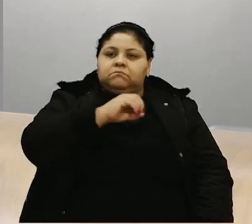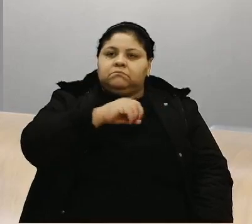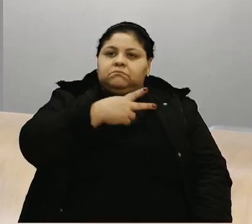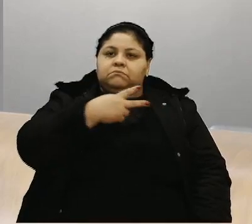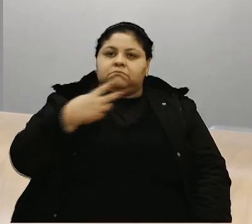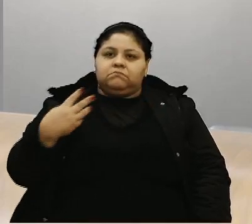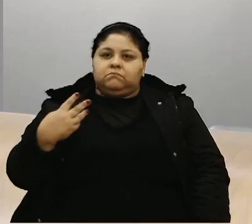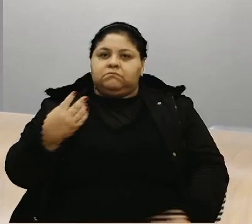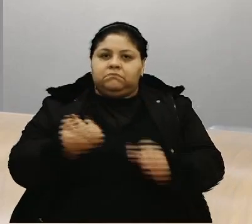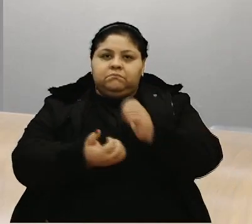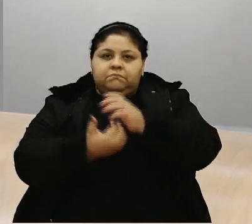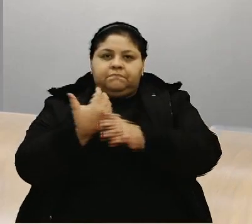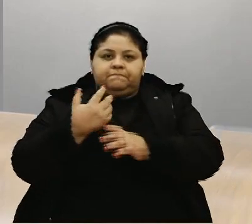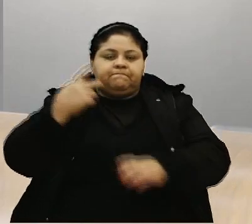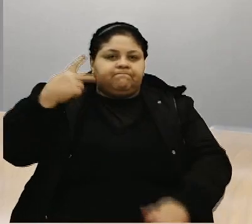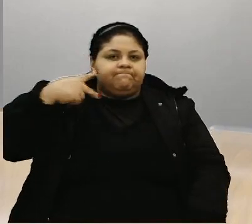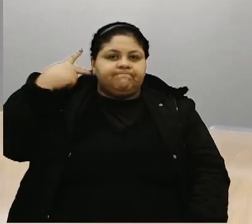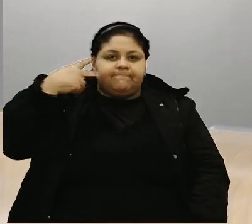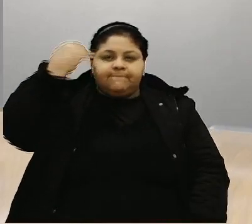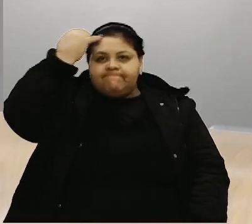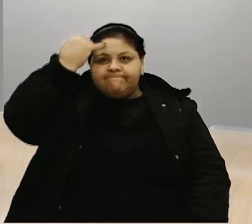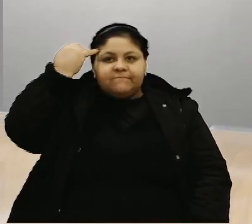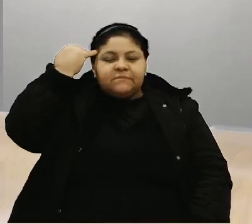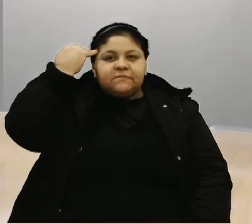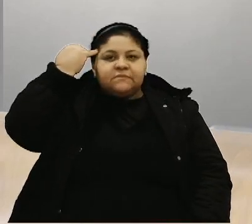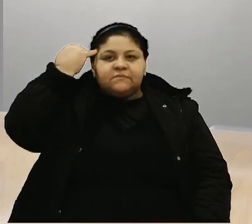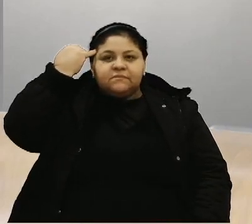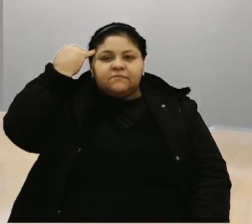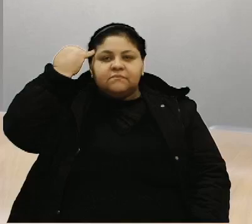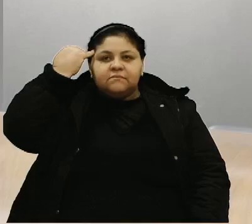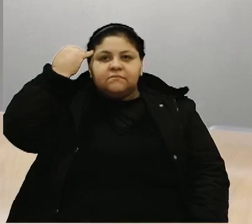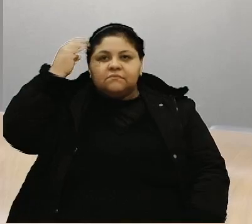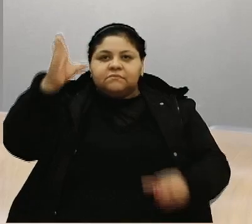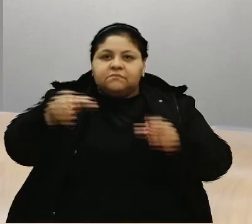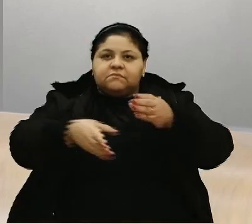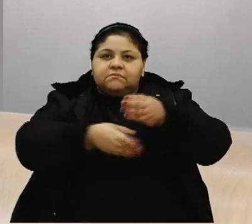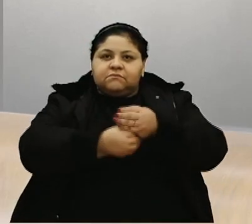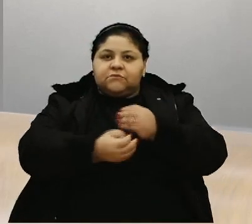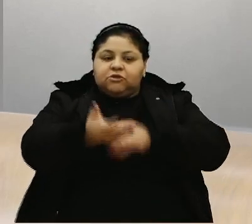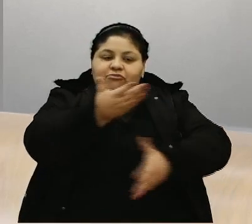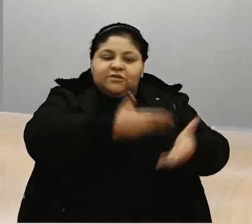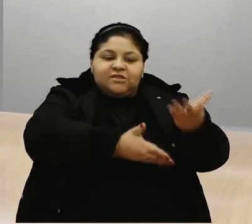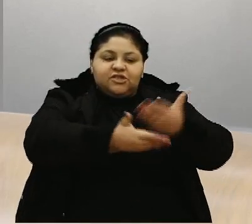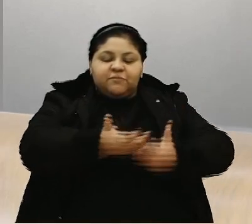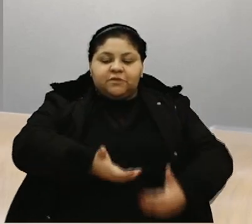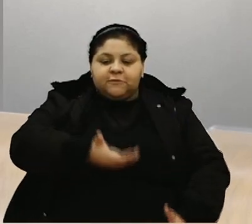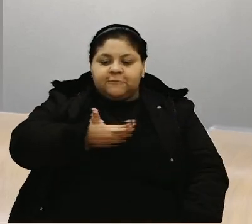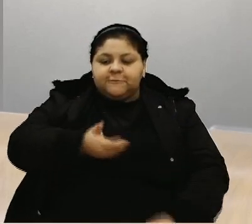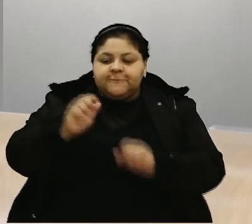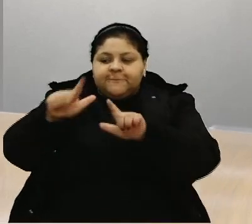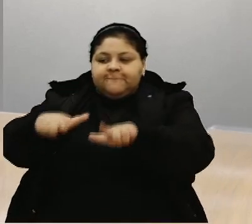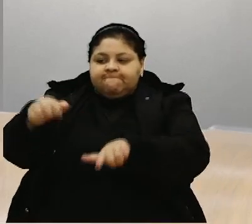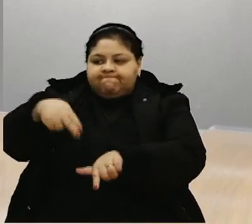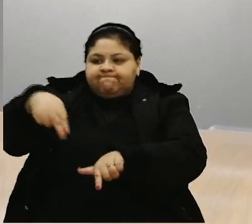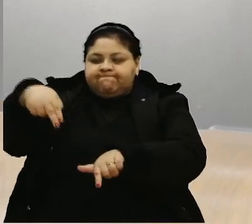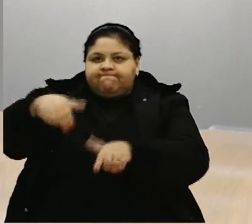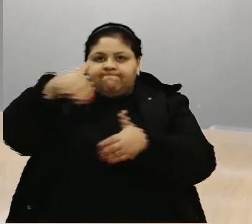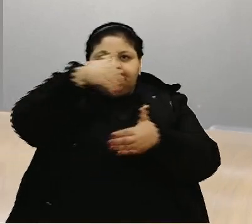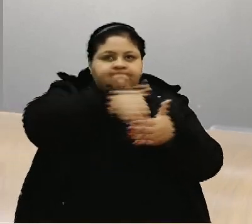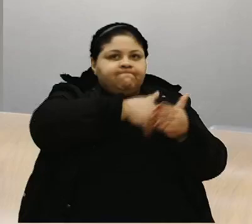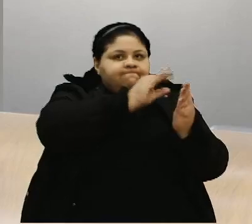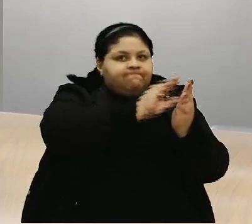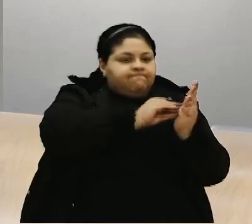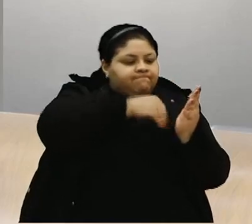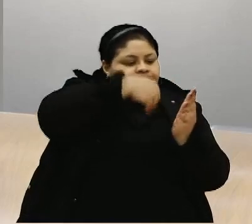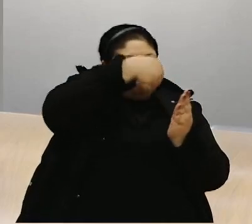93/2024, de autoria do vereador Zé D'Ambrós, que inclui o mutirão de Natal da Zona Norte no calendário oficial de eventos do